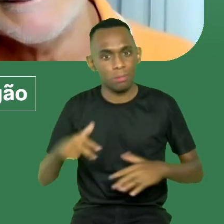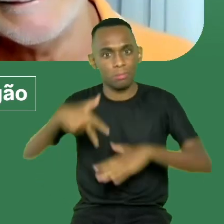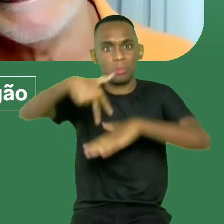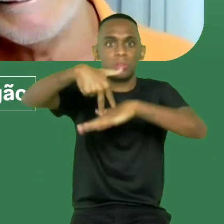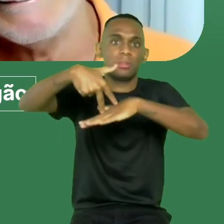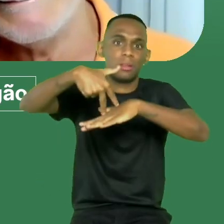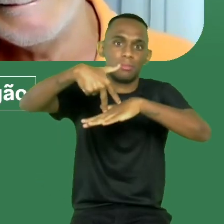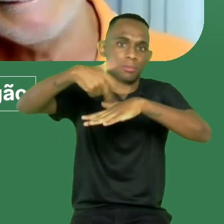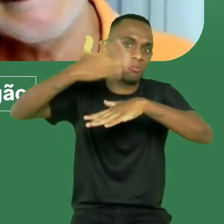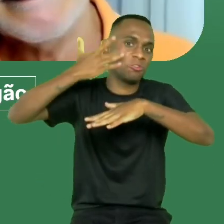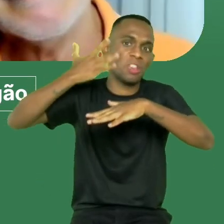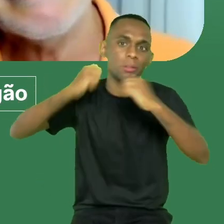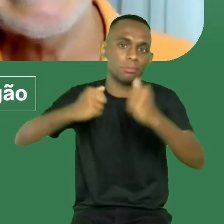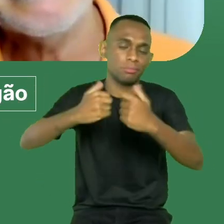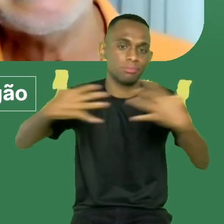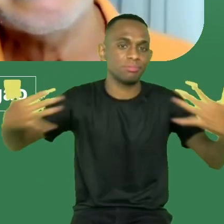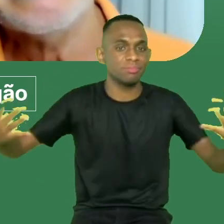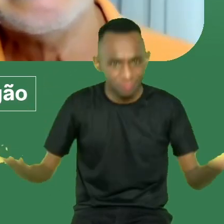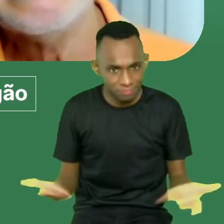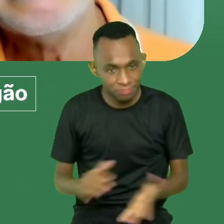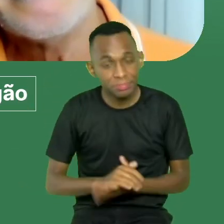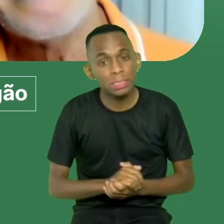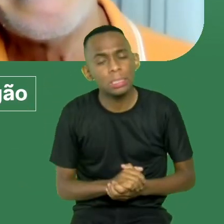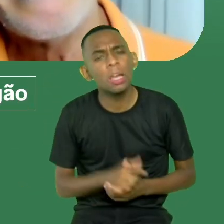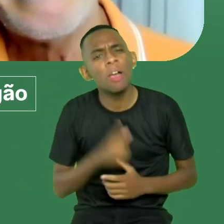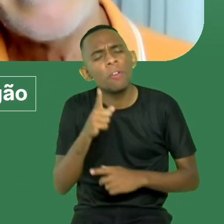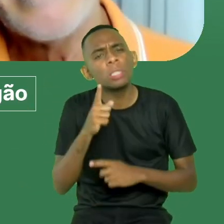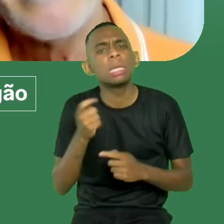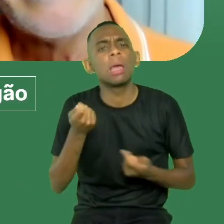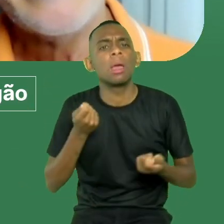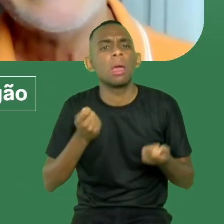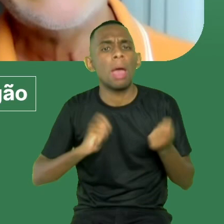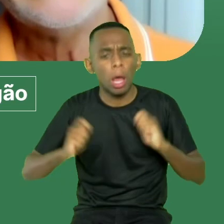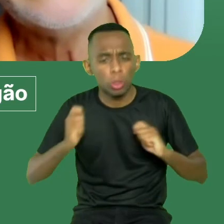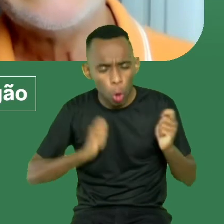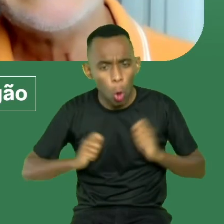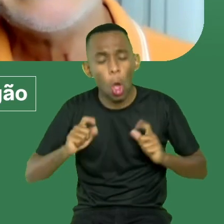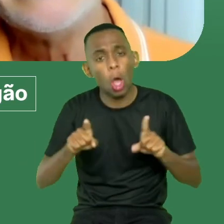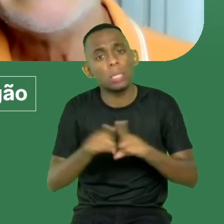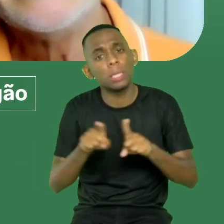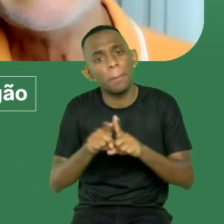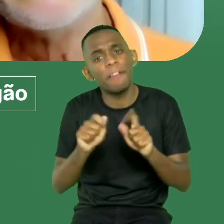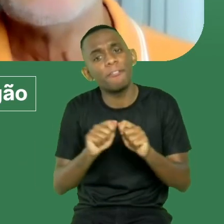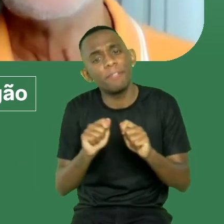cura. E ainda como ator, você fez também